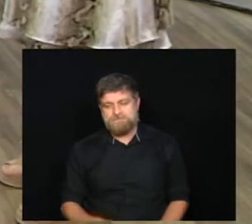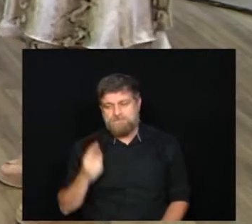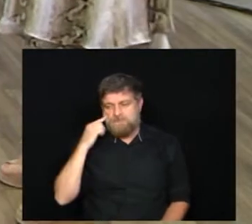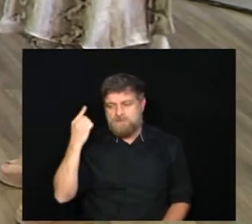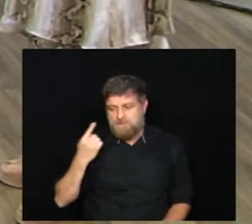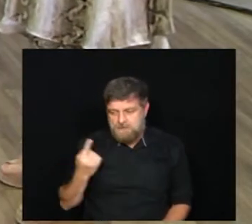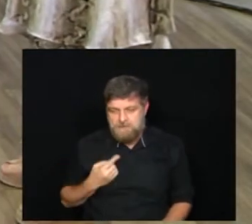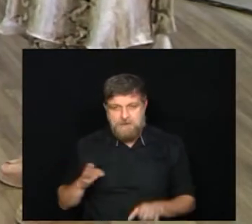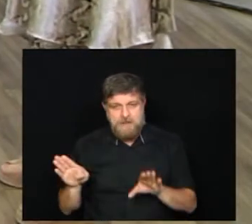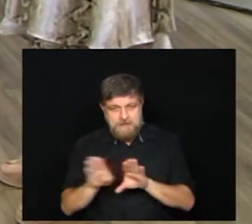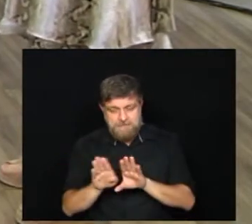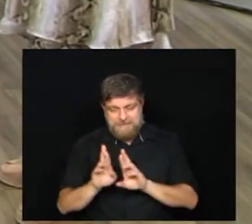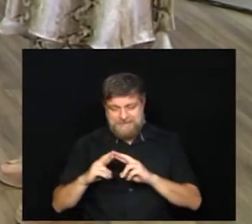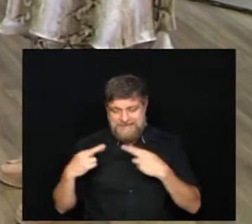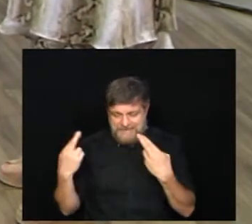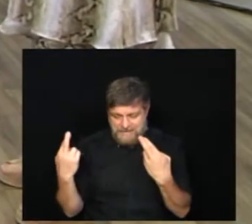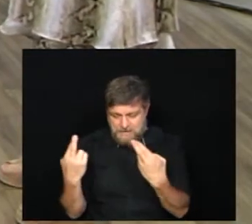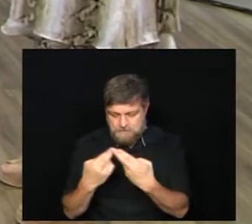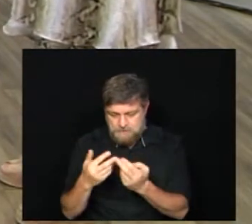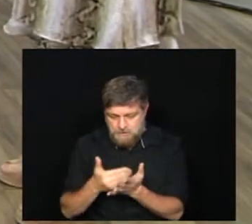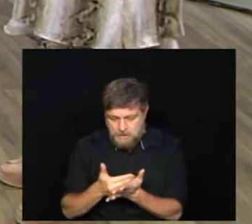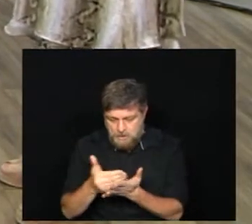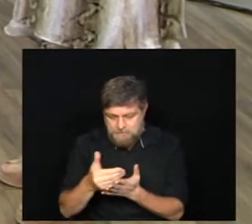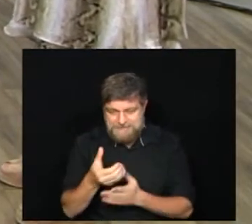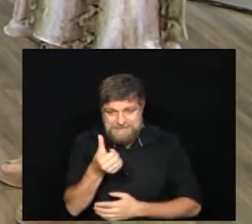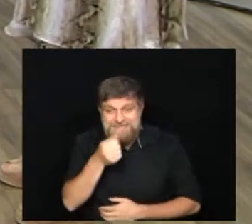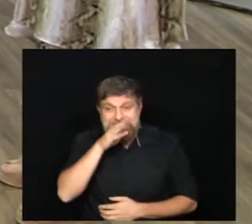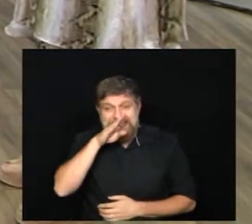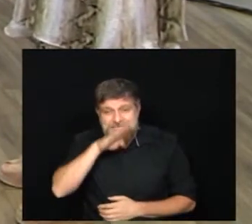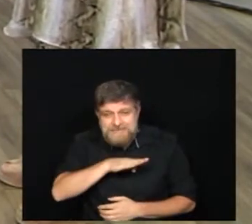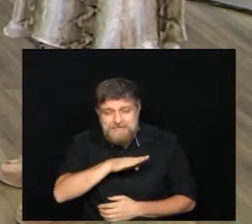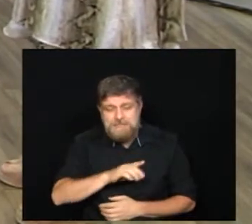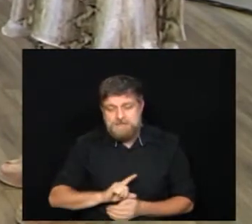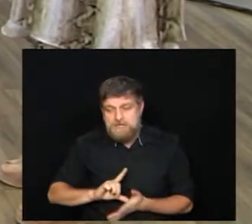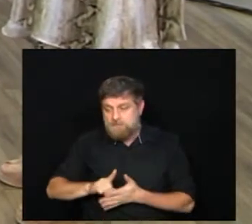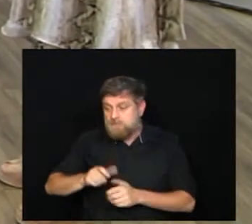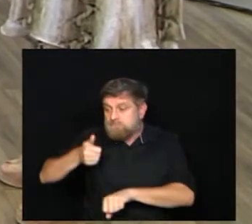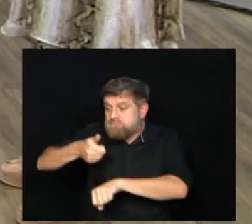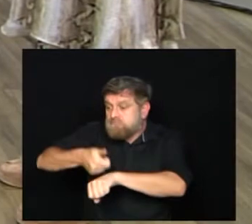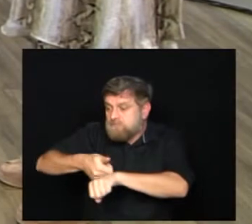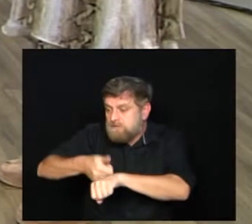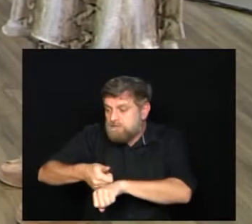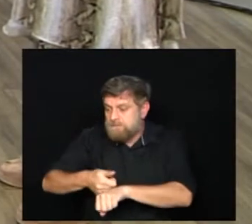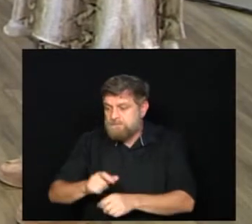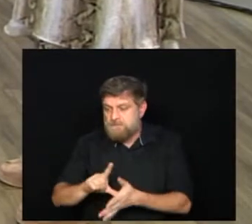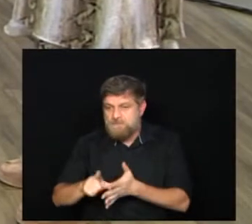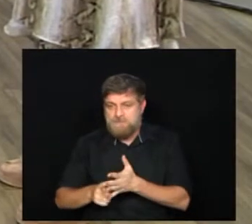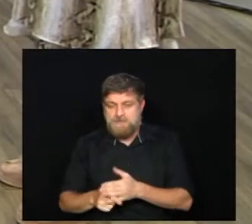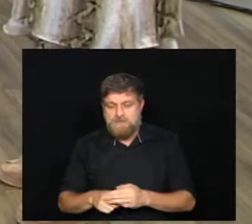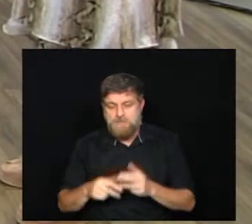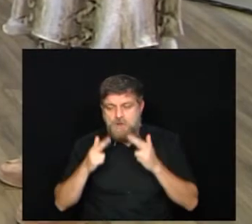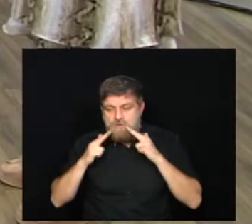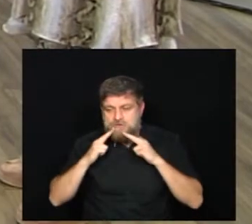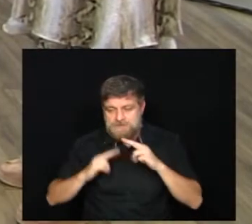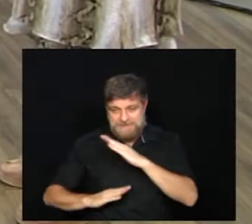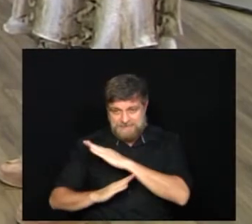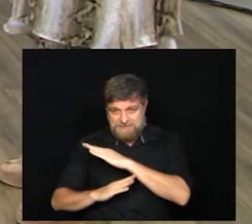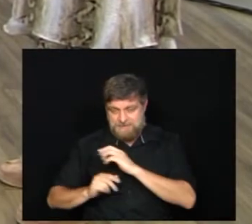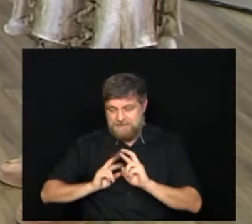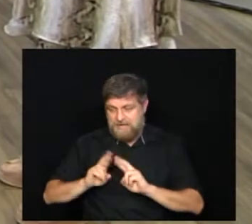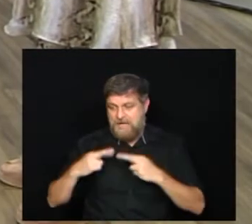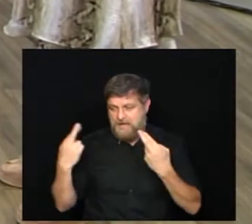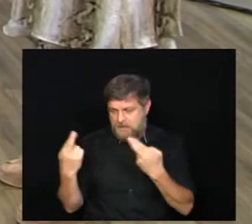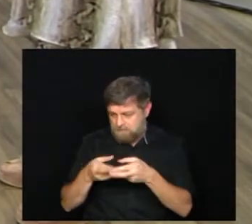Abreu, além da reunião ordinária que começa às 6 horas da tarde, daqui a pouco, seguidinho aqui ao nosso Câmara Notícia, tem reunião